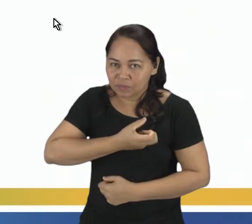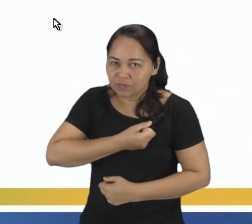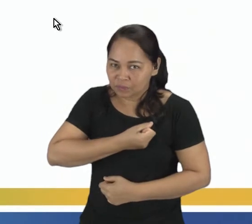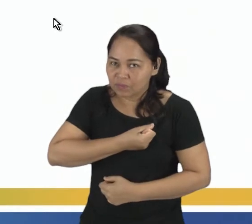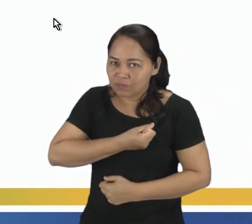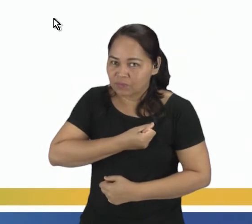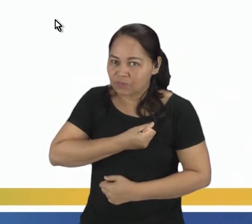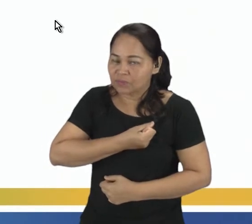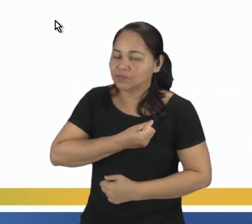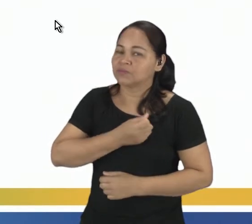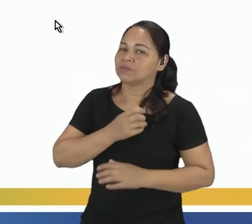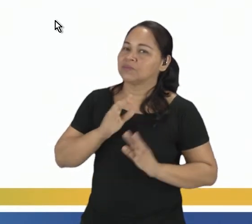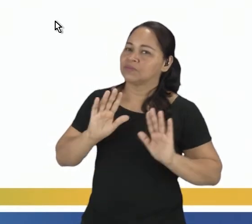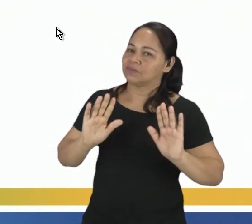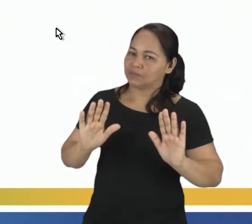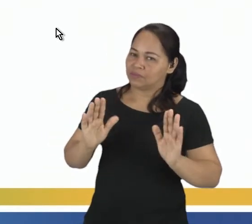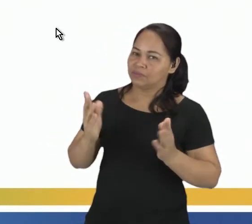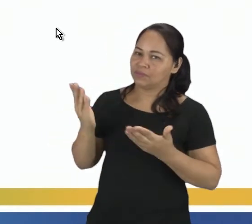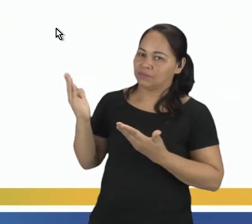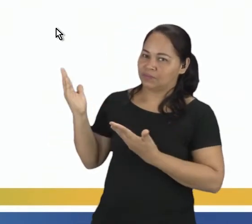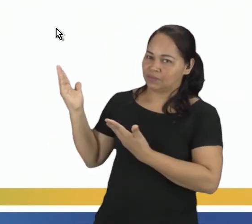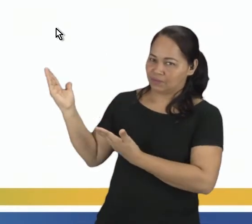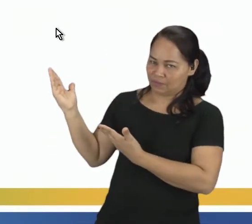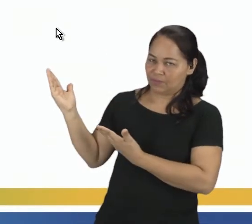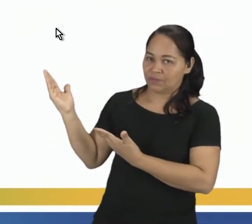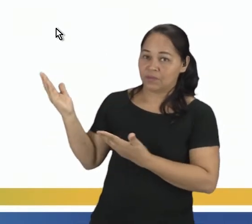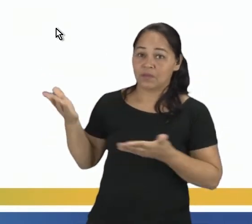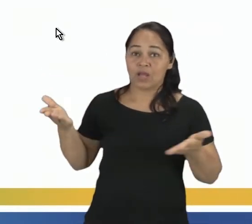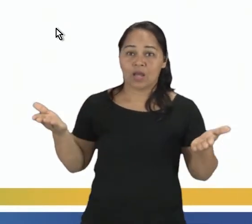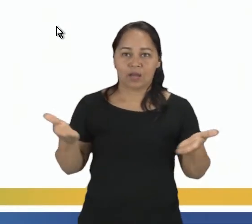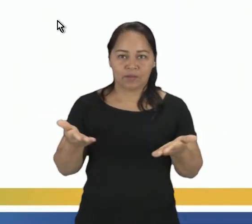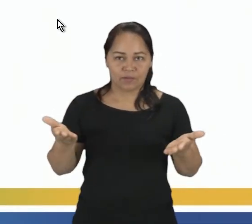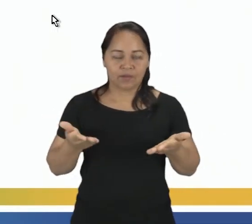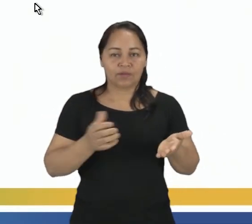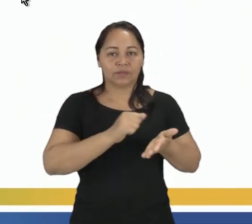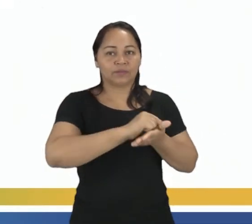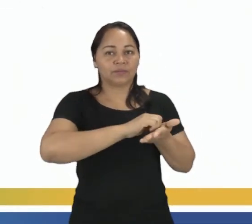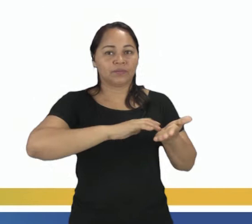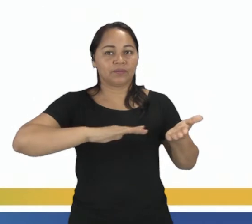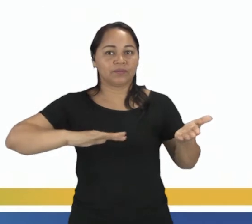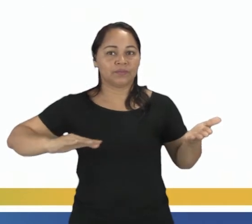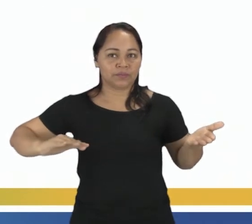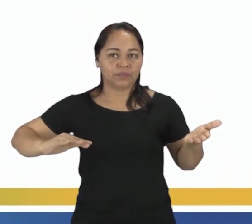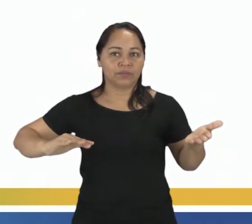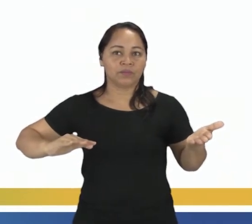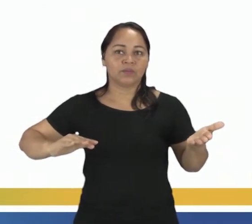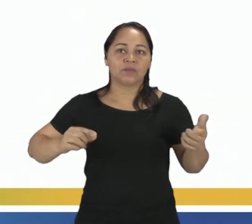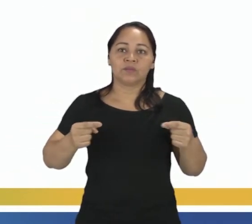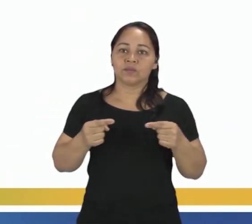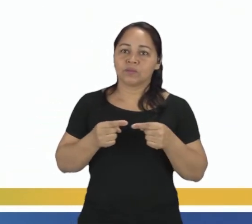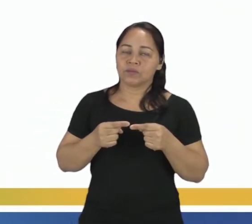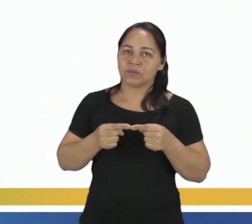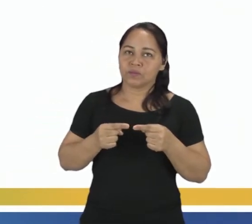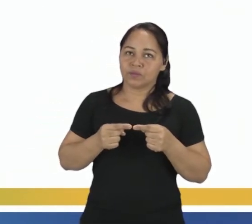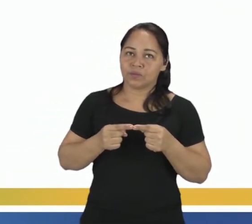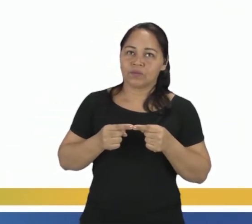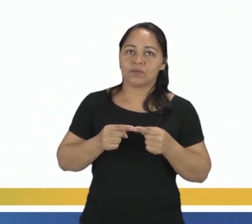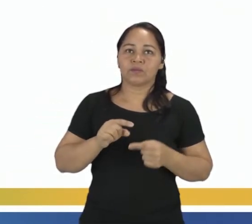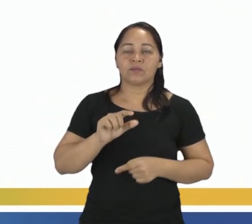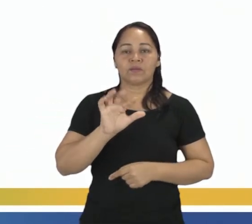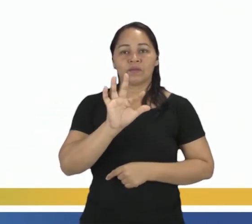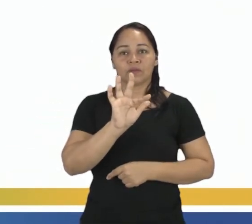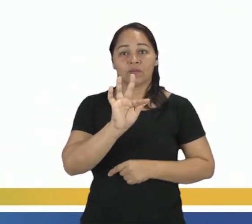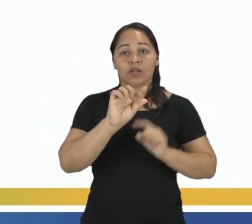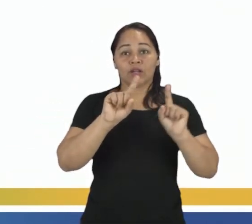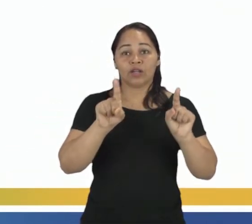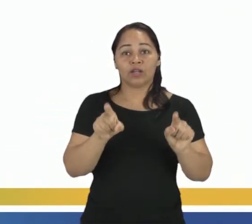isso que eu acabei de falar. Então, vamos fazer isso agora. Vamos ver uma situação conforme dada a função de segundo grau.